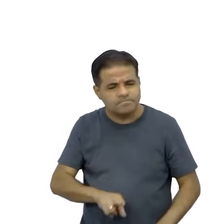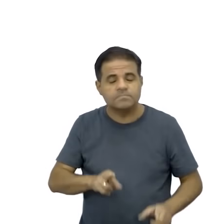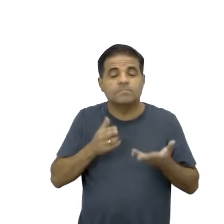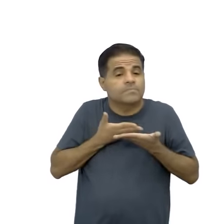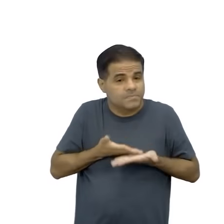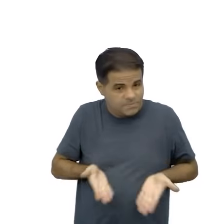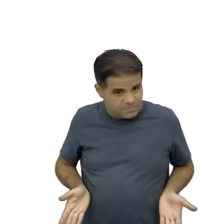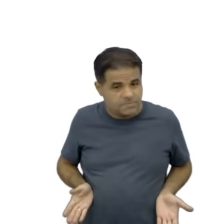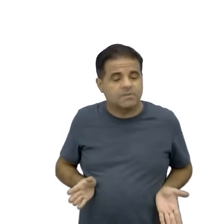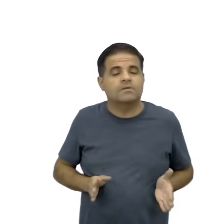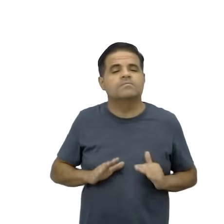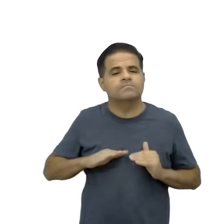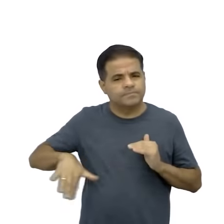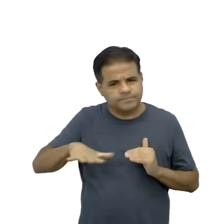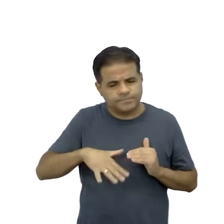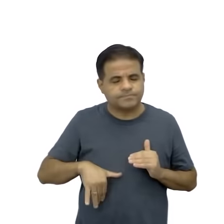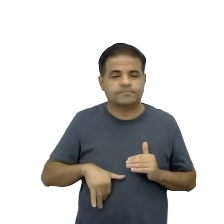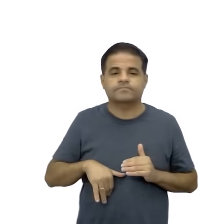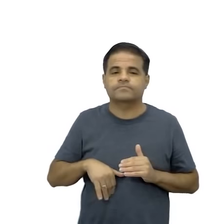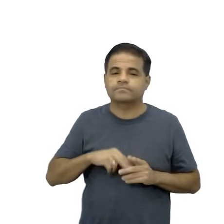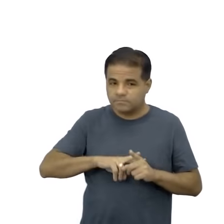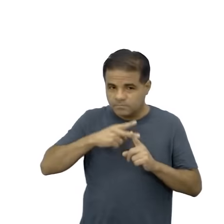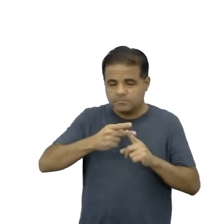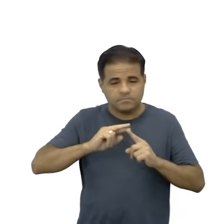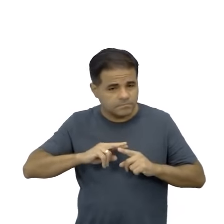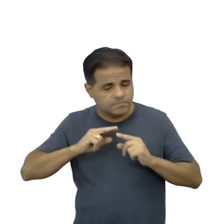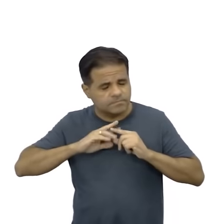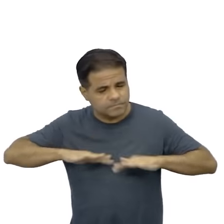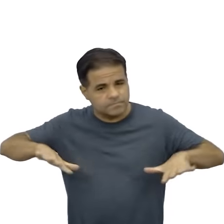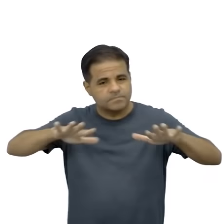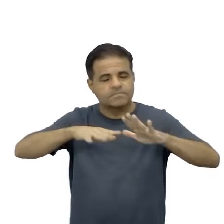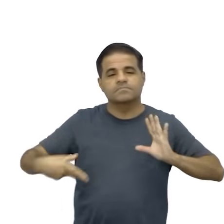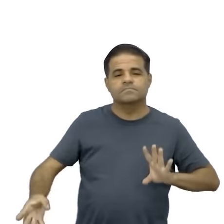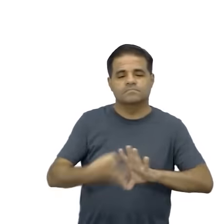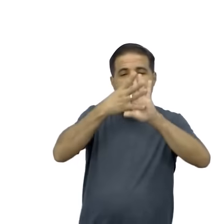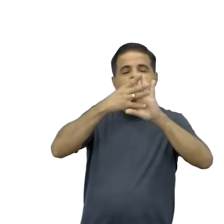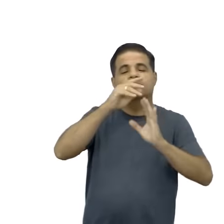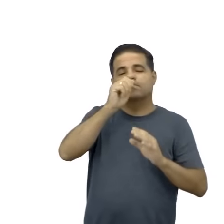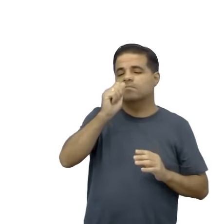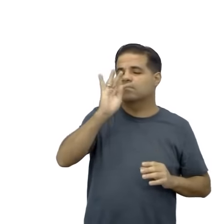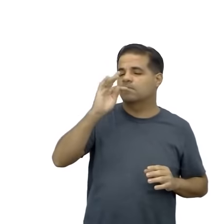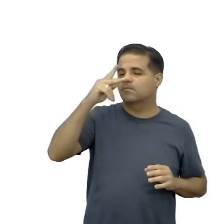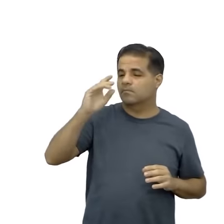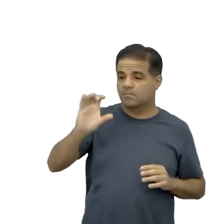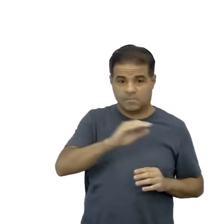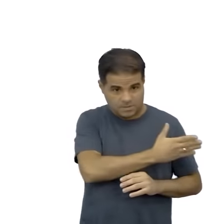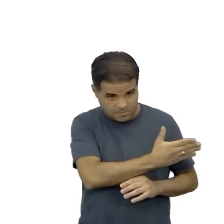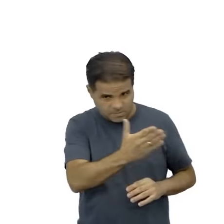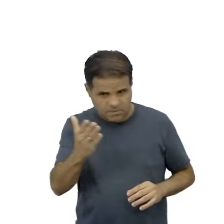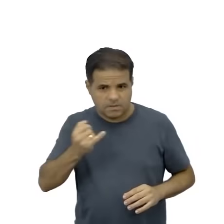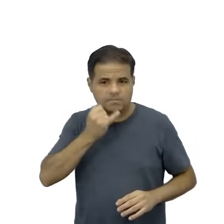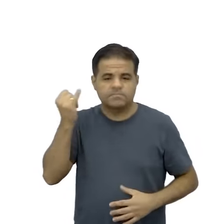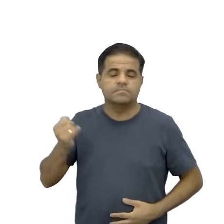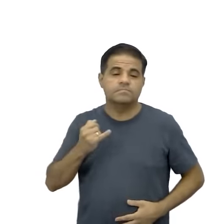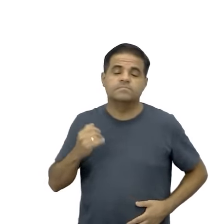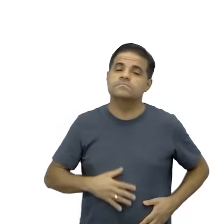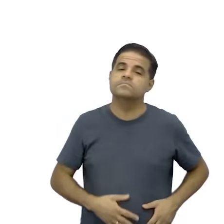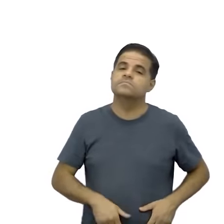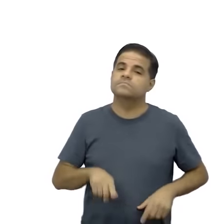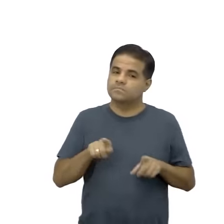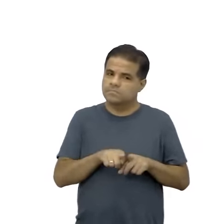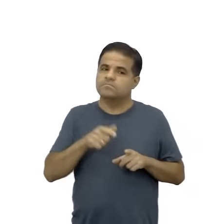para subsidiar os desdobramentos, né, da pauta lá na TPC de vocês, de suma importância. Então,